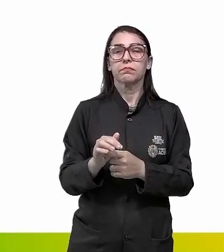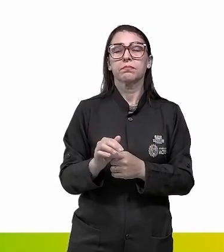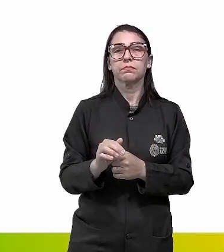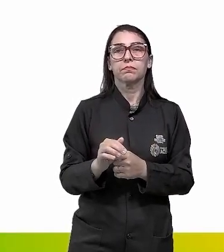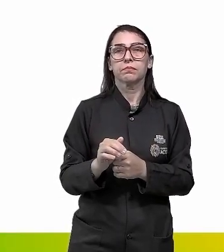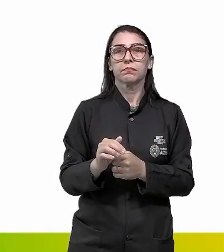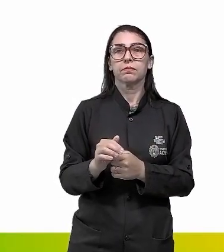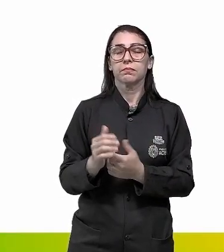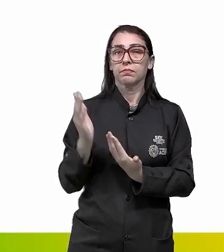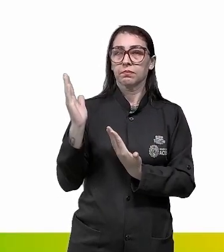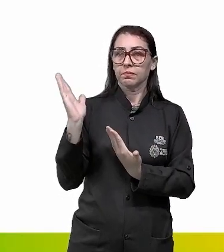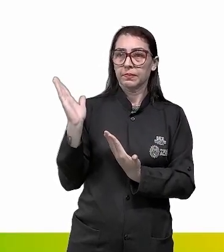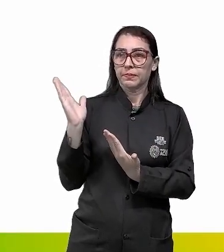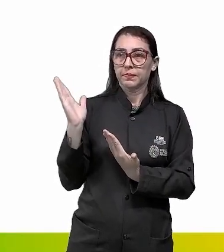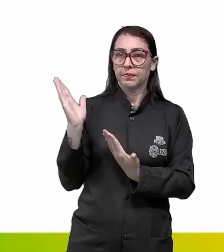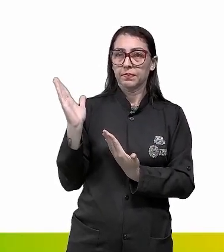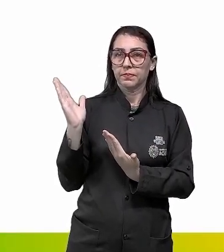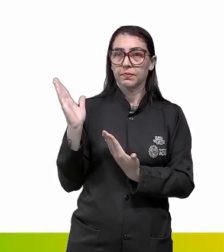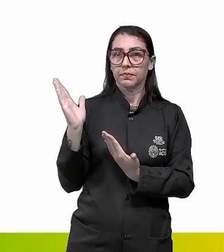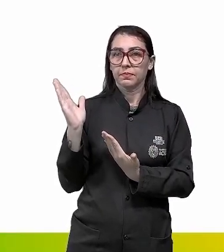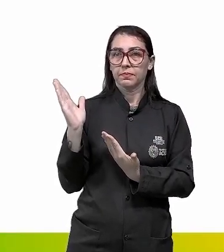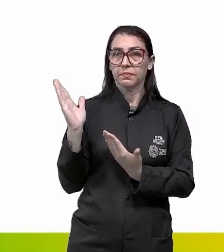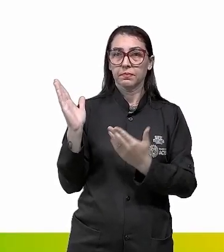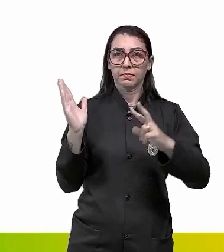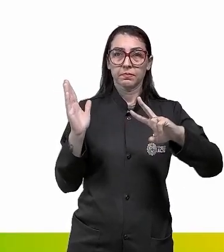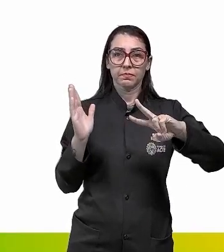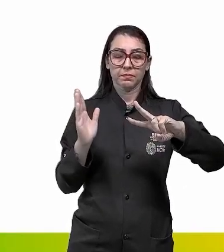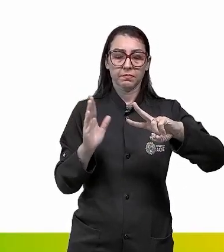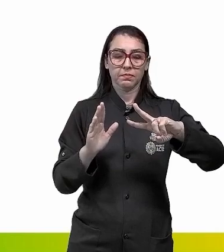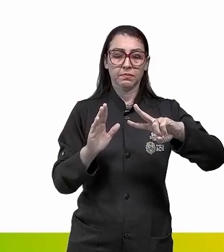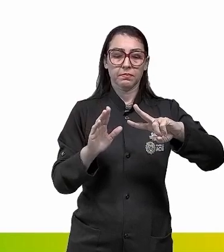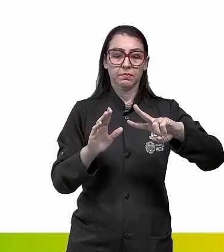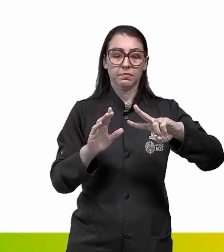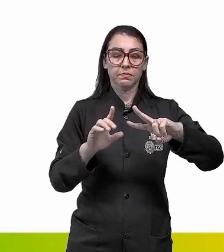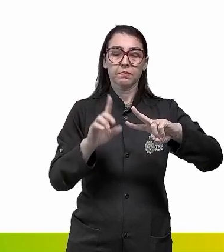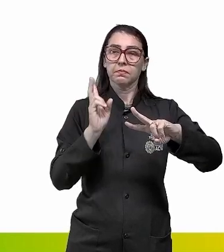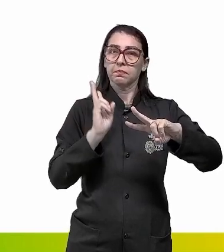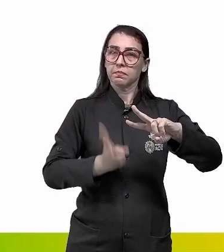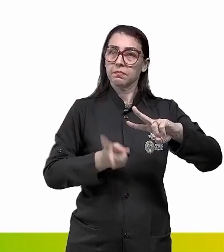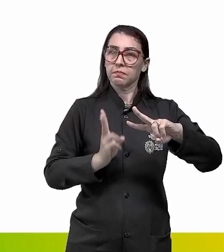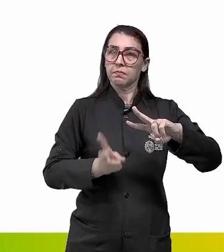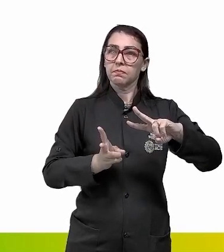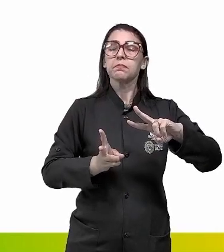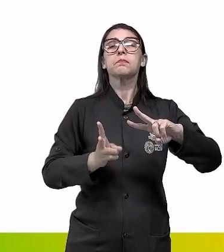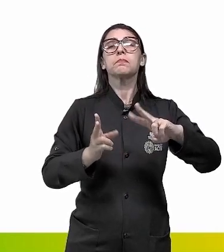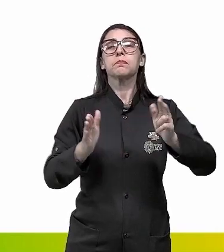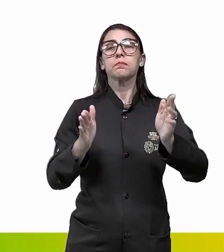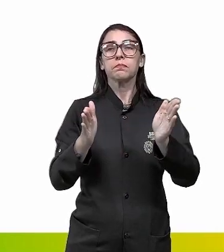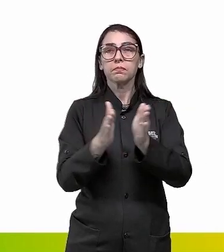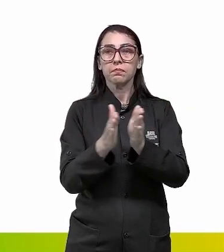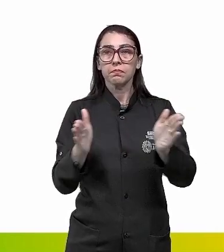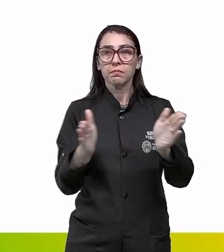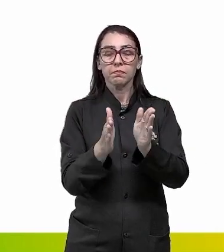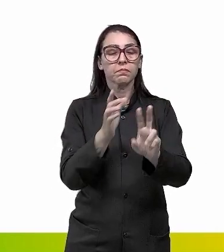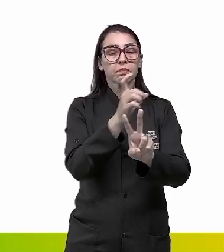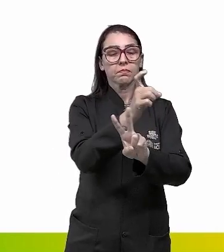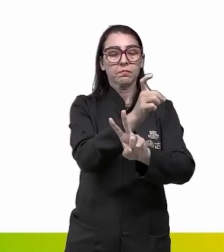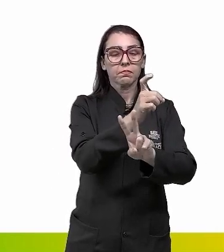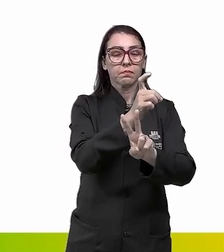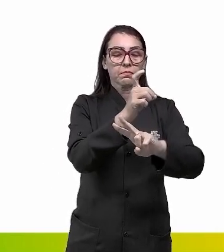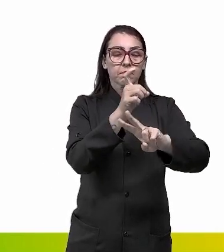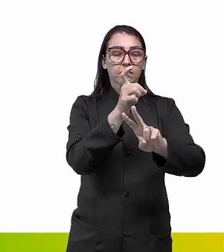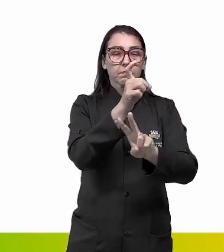equilátero? Aquele cujos lados têm mesma medida, x, x,